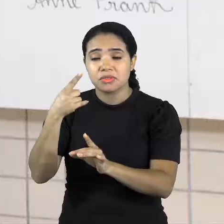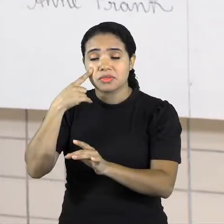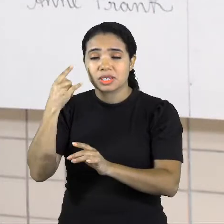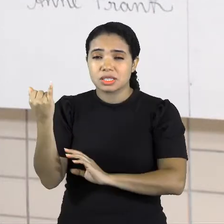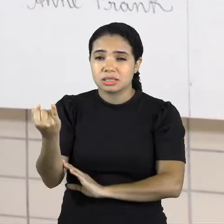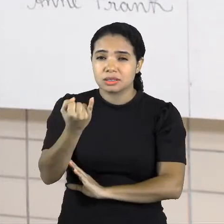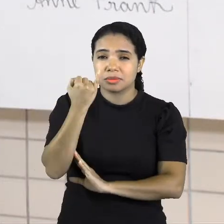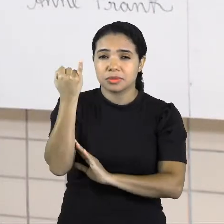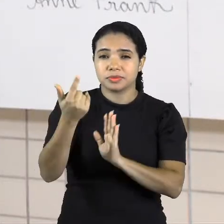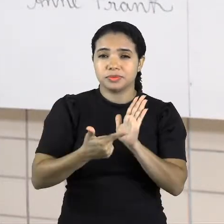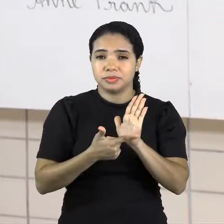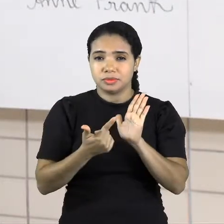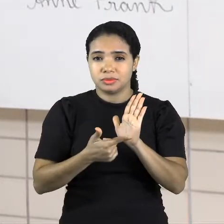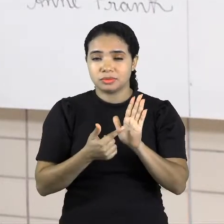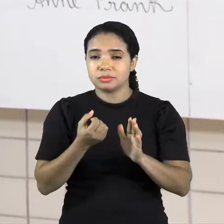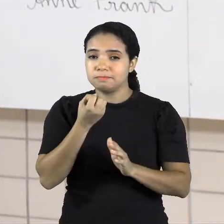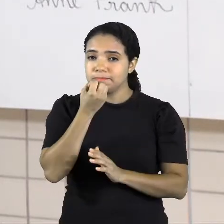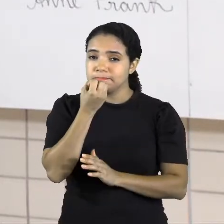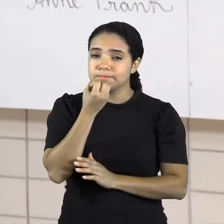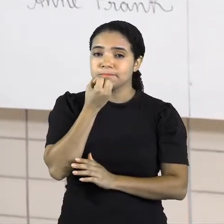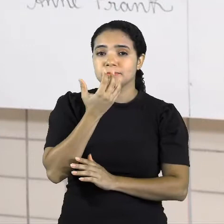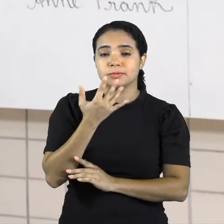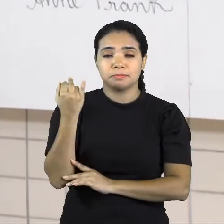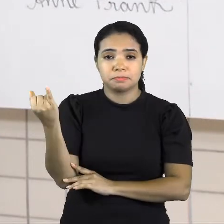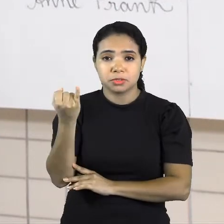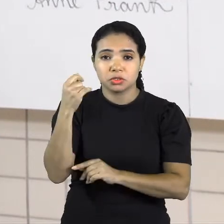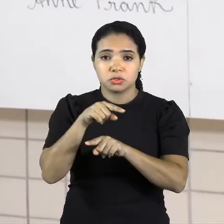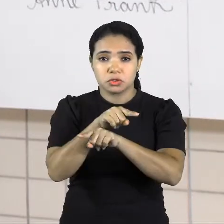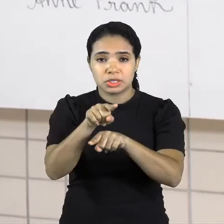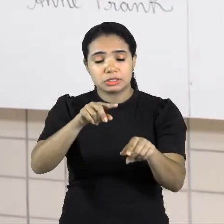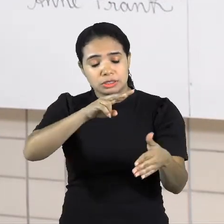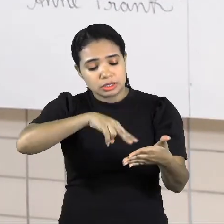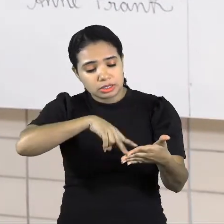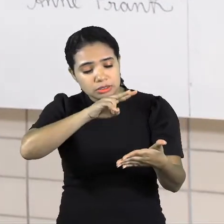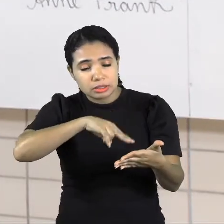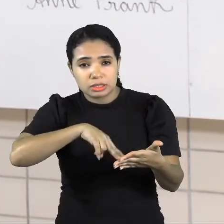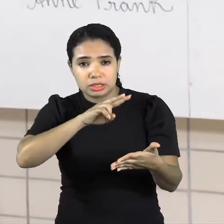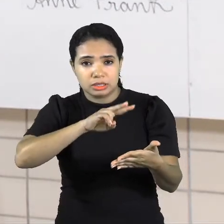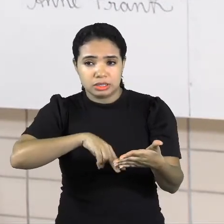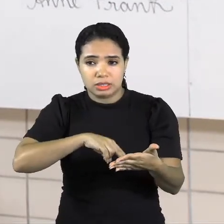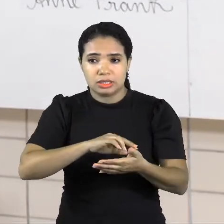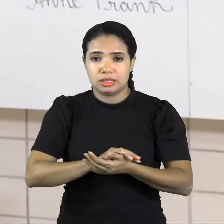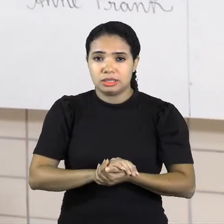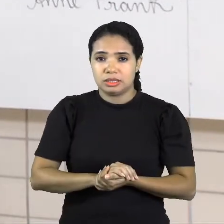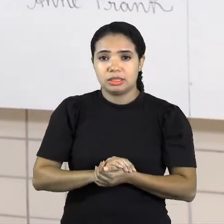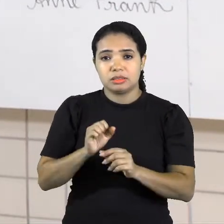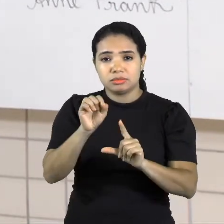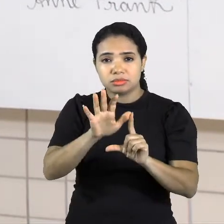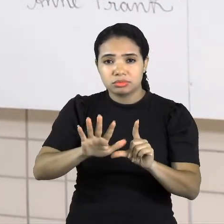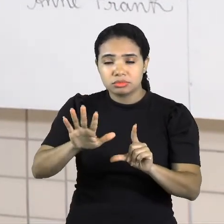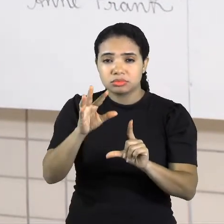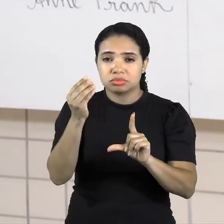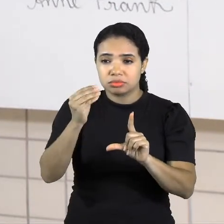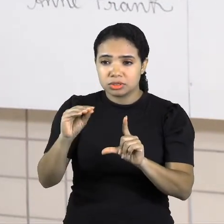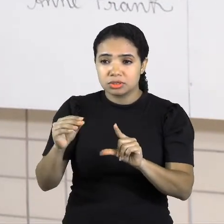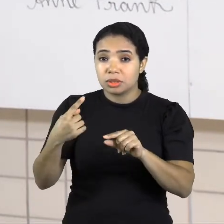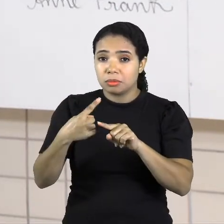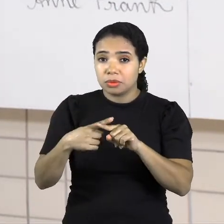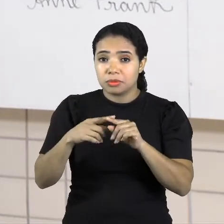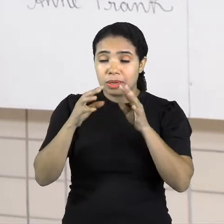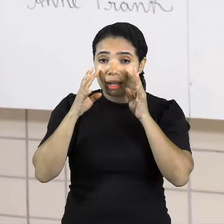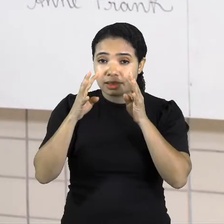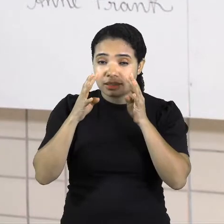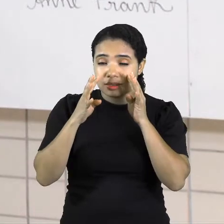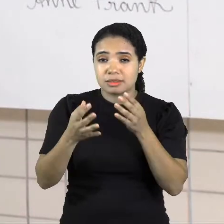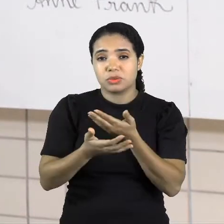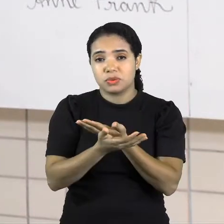desse livro. É muito importante que vocês leiam o livro que está lá no portal, em quadrinhos, porque vai chamar mais a